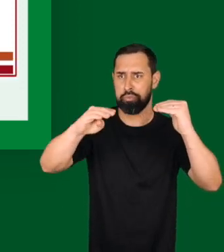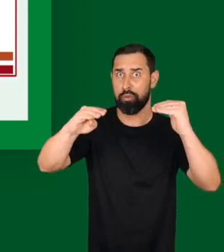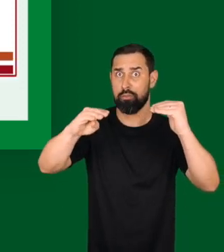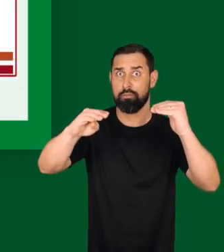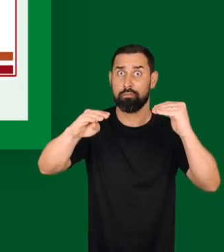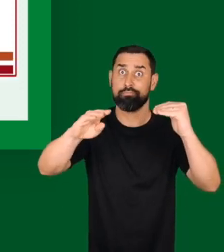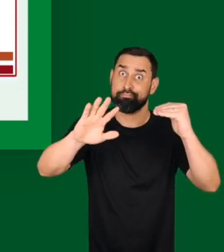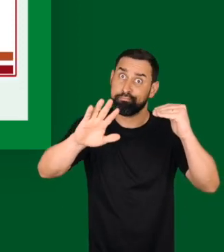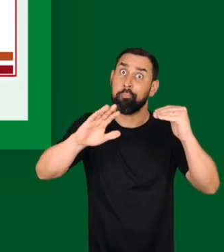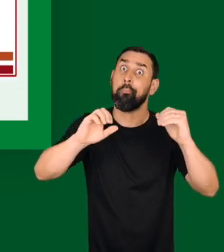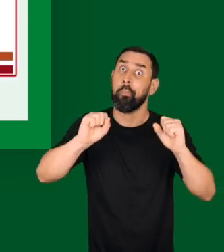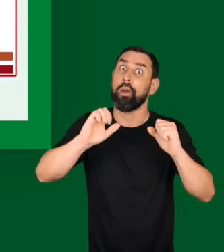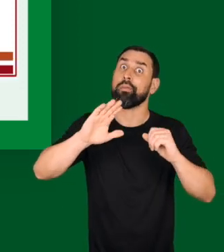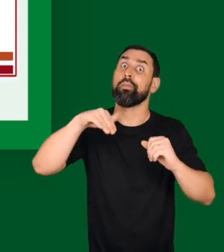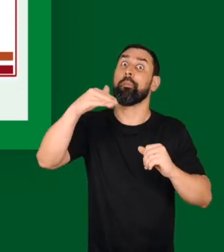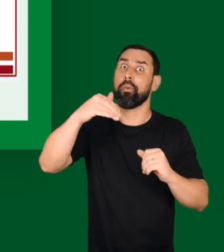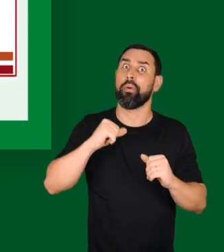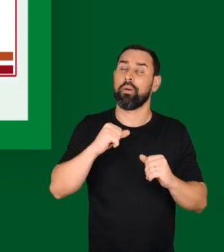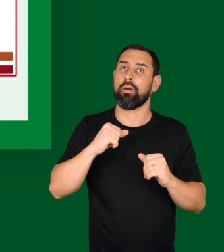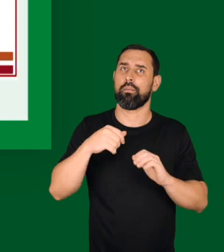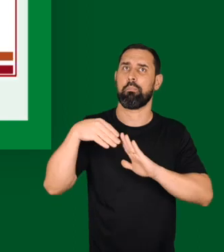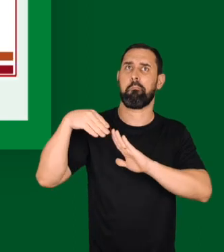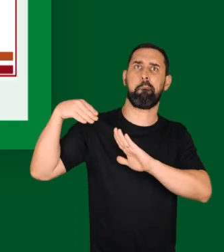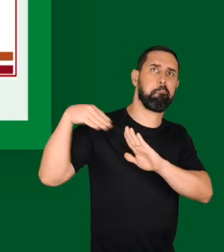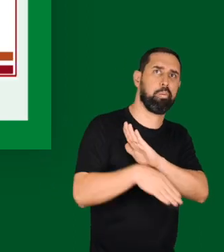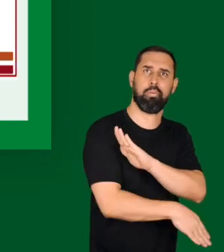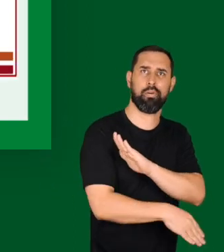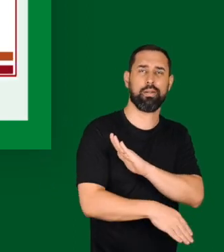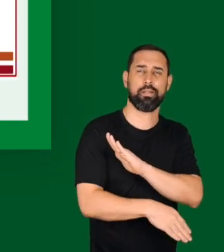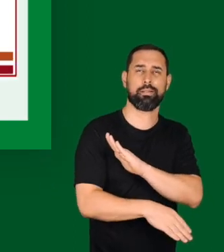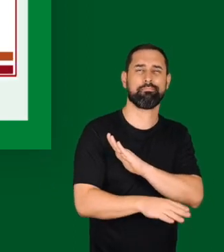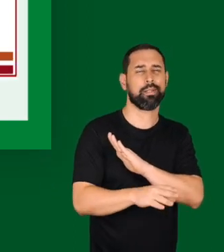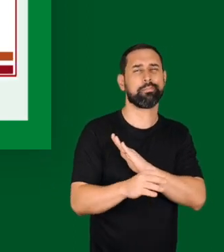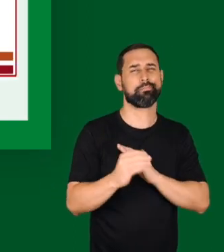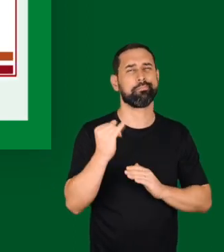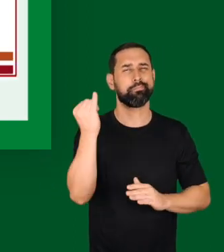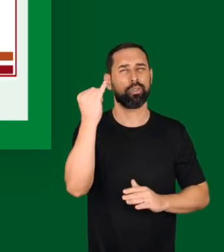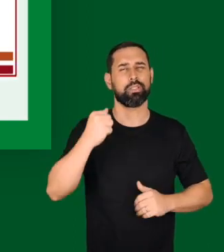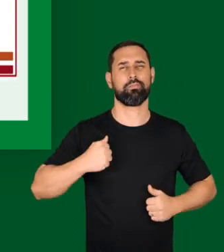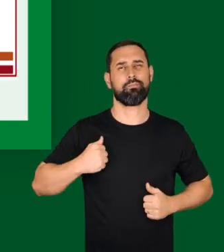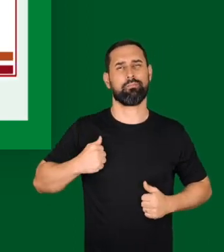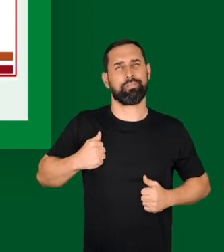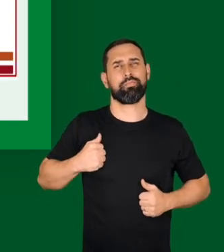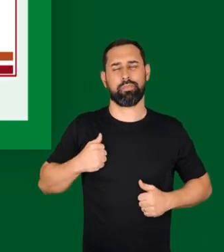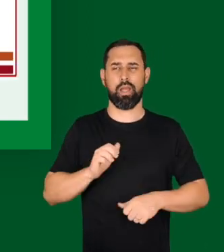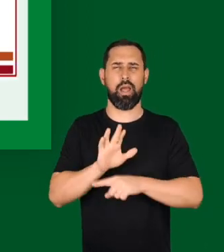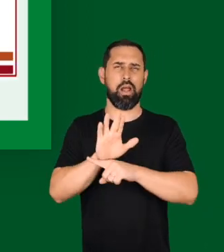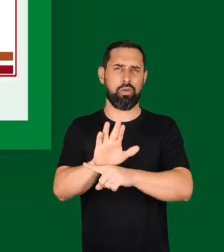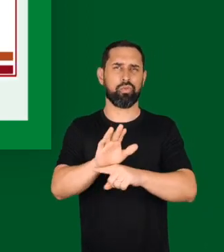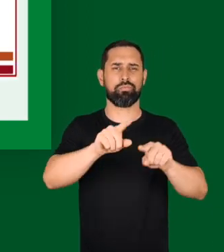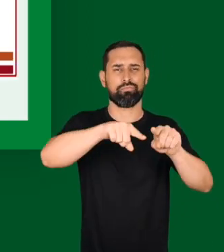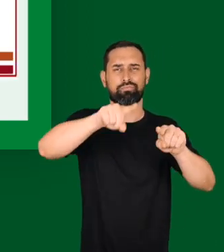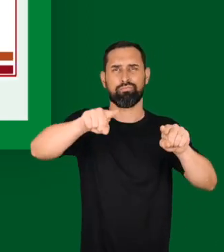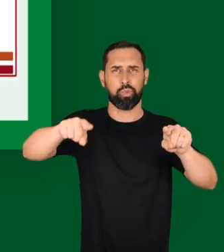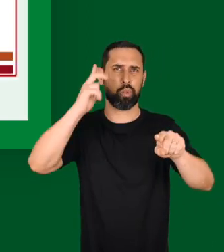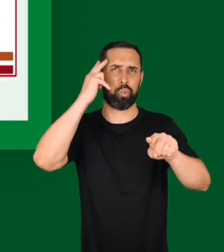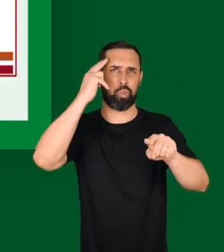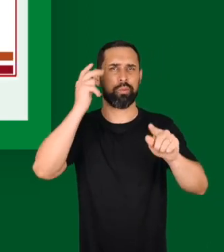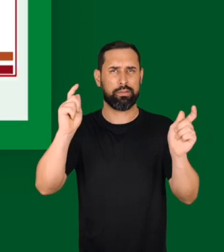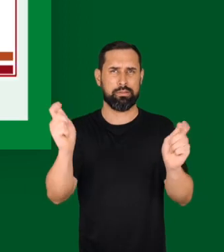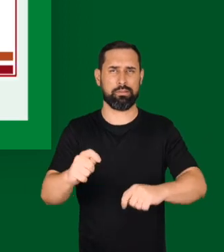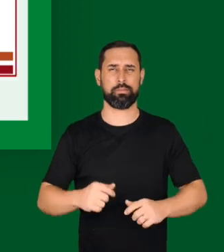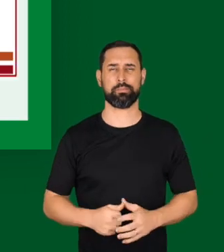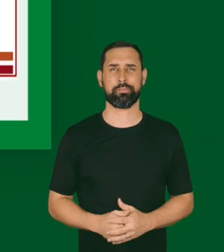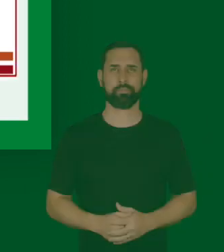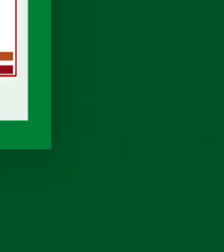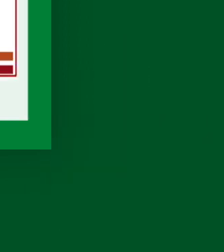ventricular, mesmo com pulso, pode levar à instabilidade cardiocirculatória. E nesse caso, seria interessante você usar a